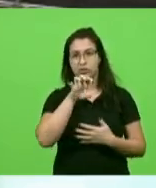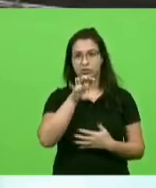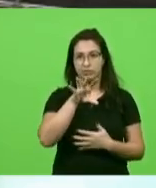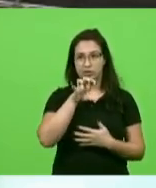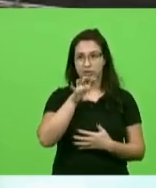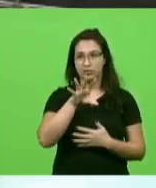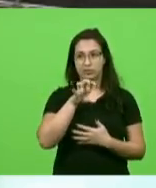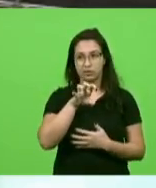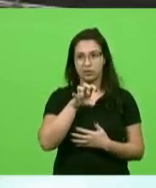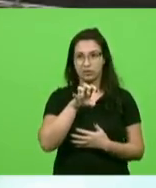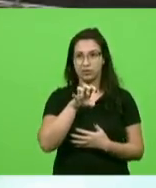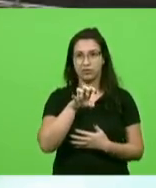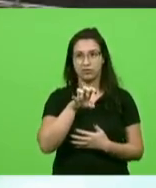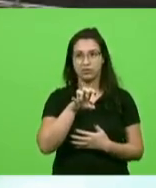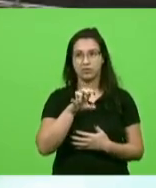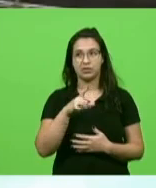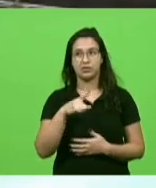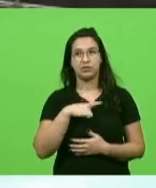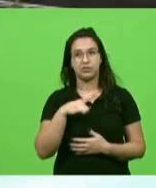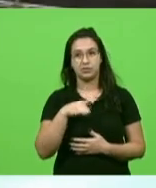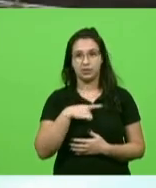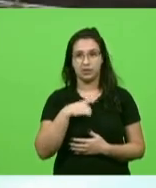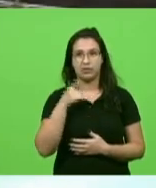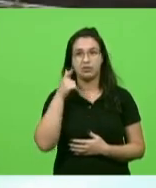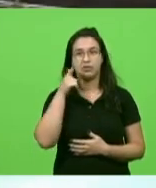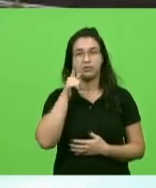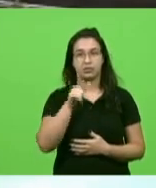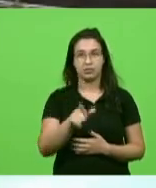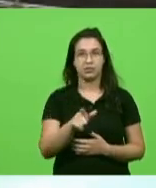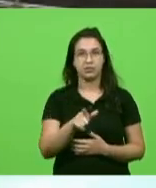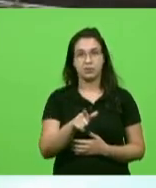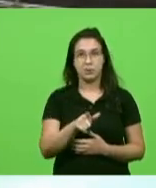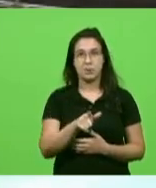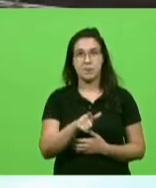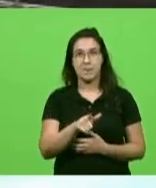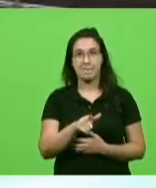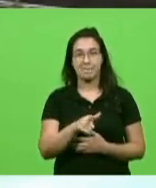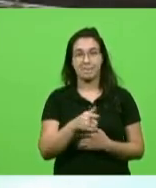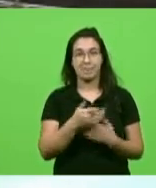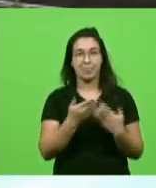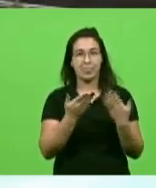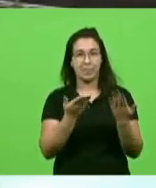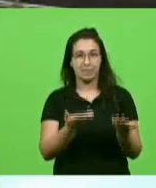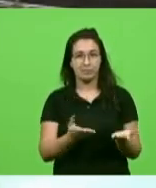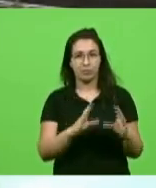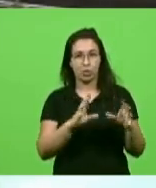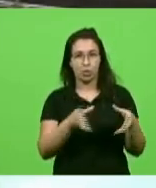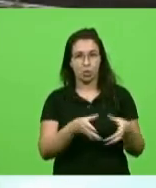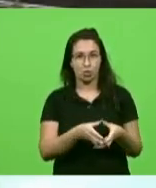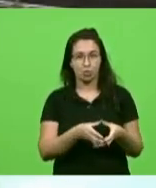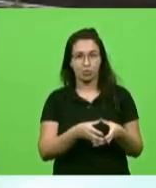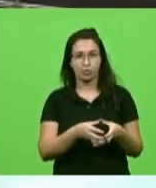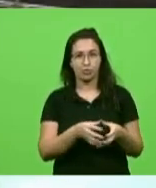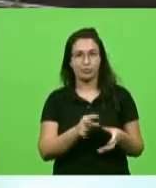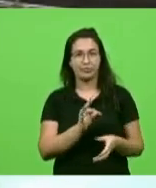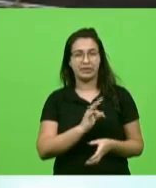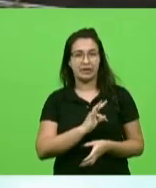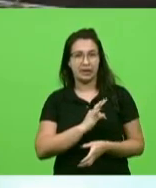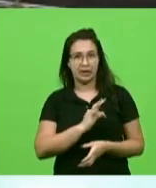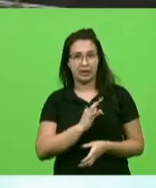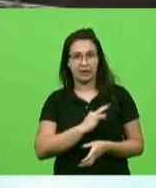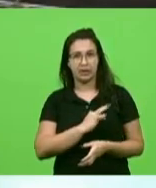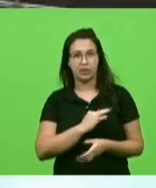médico-hospitalar decorreu de apuração feita por esse corpo técnico motivada pelo